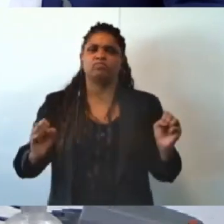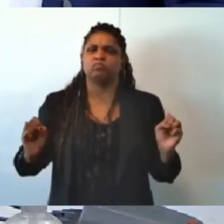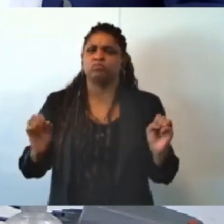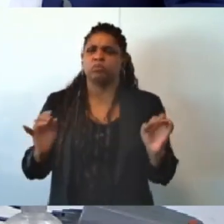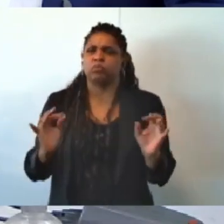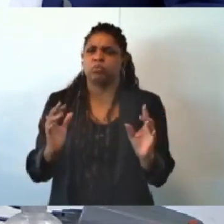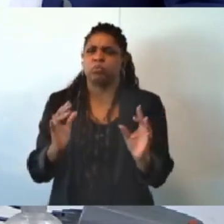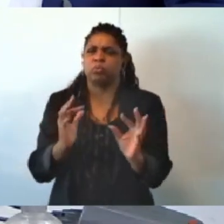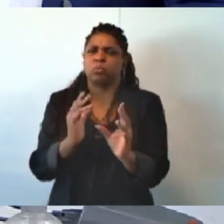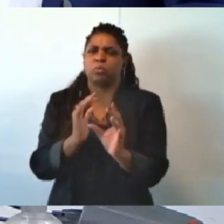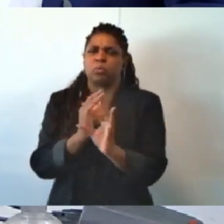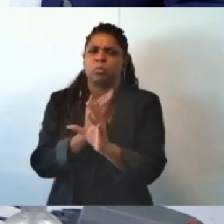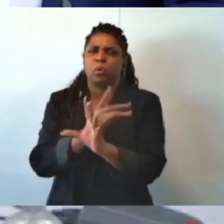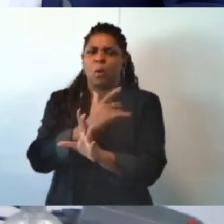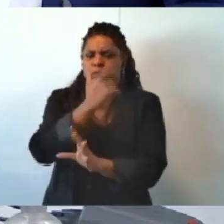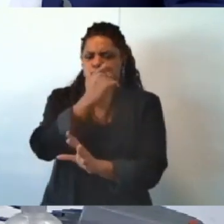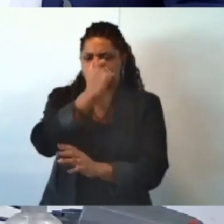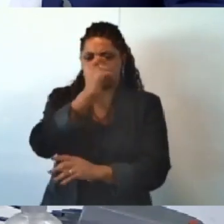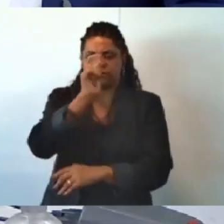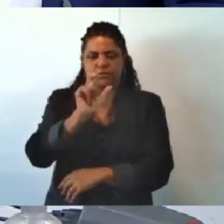lotada, e